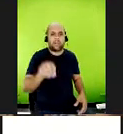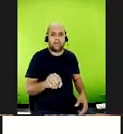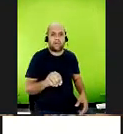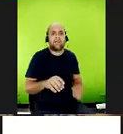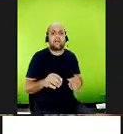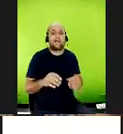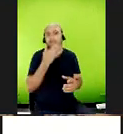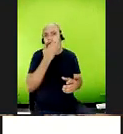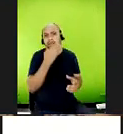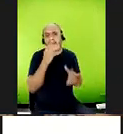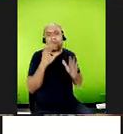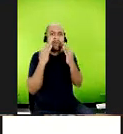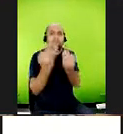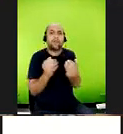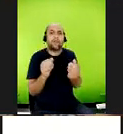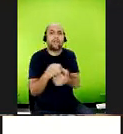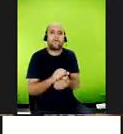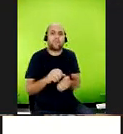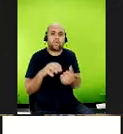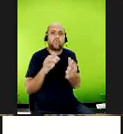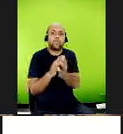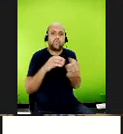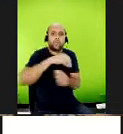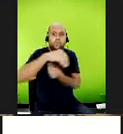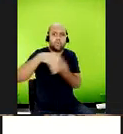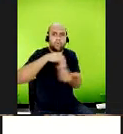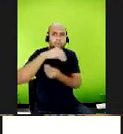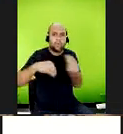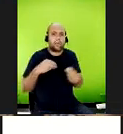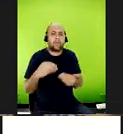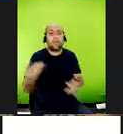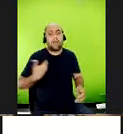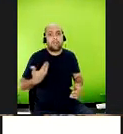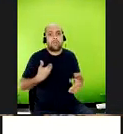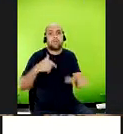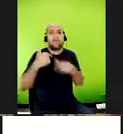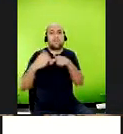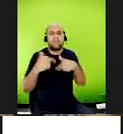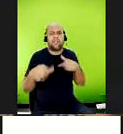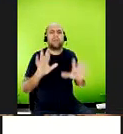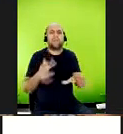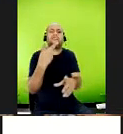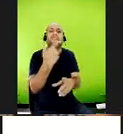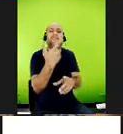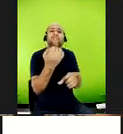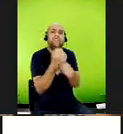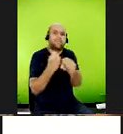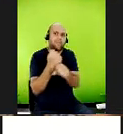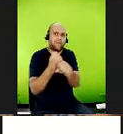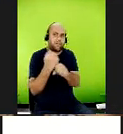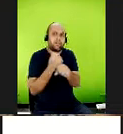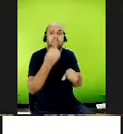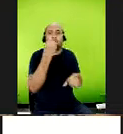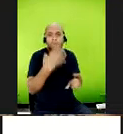família inteira logo abaixo sou eu com amigos meus de trabalho nós somos amigos há 20 anos isso é importante é esse bom relacionamento